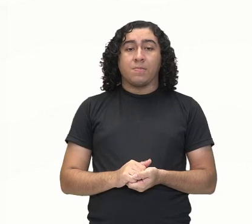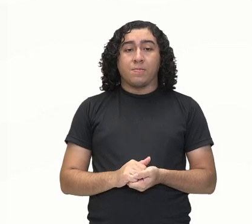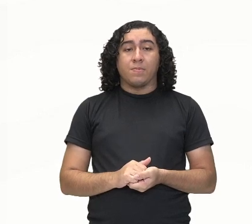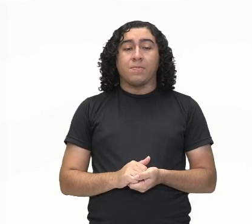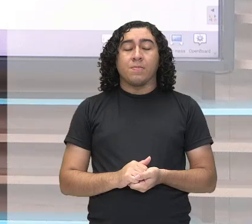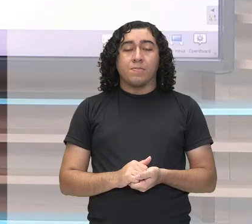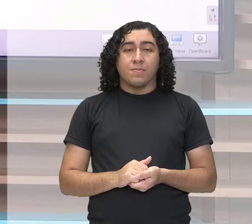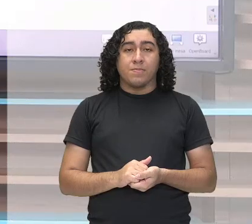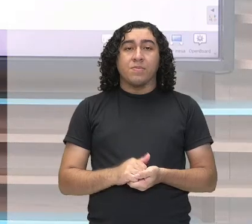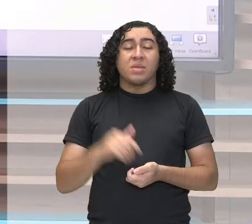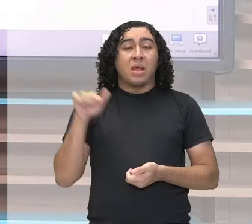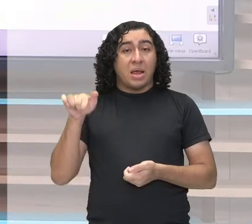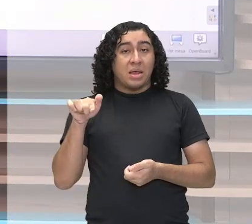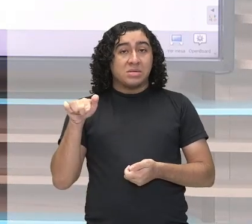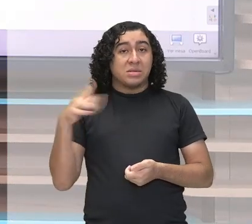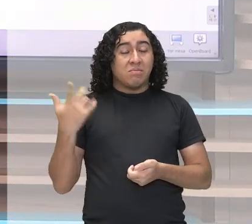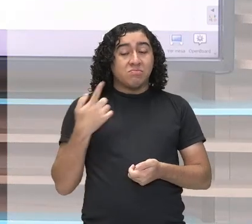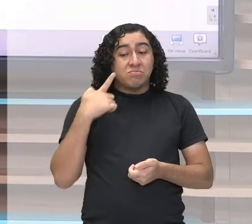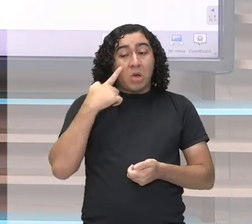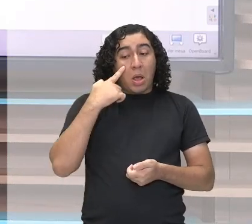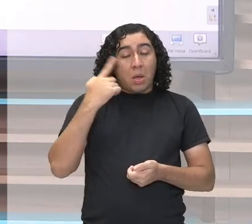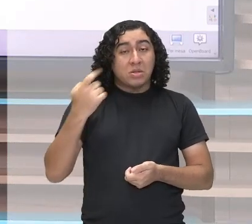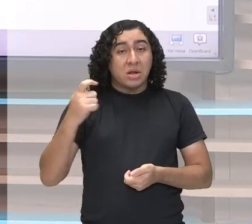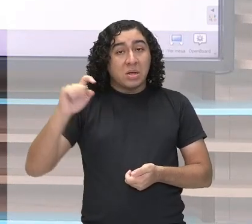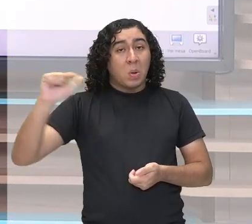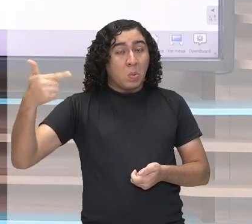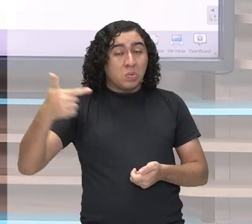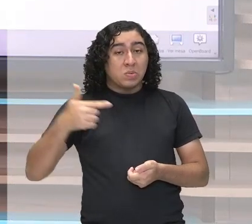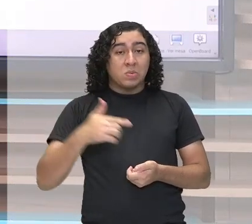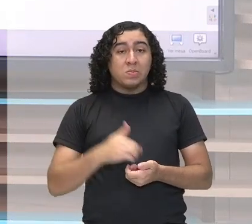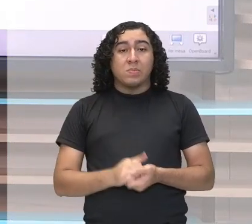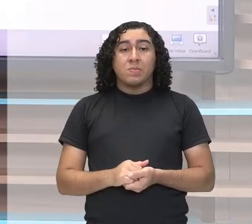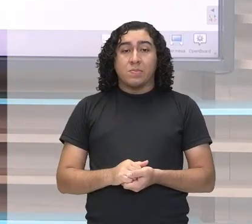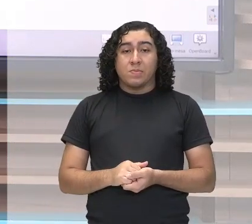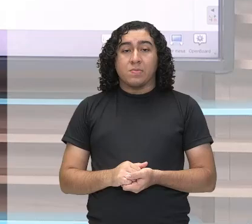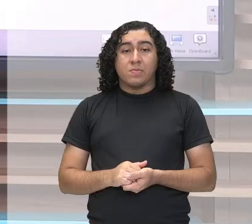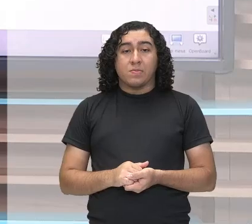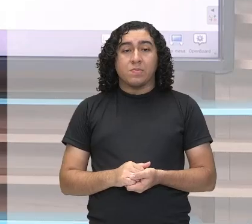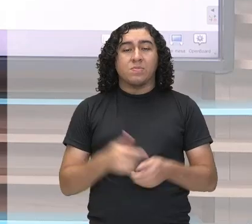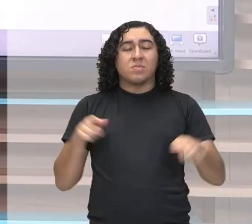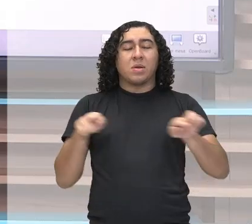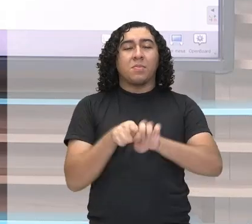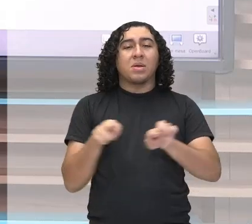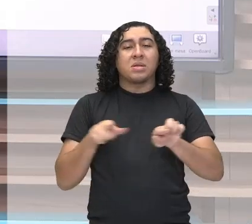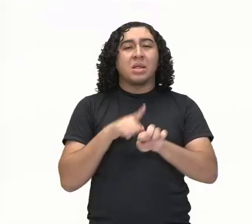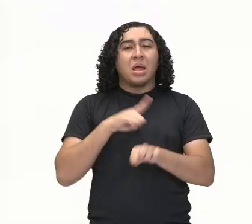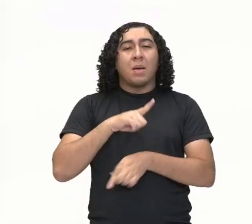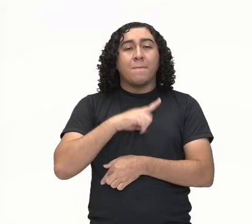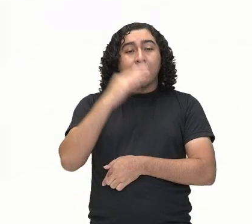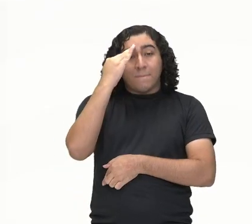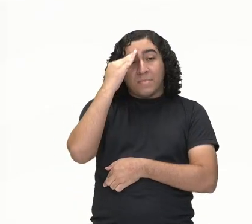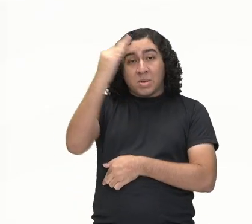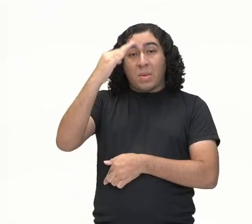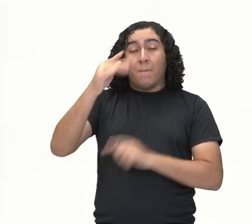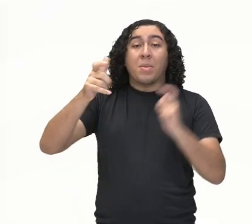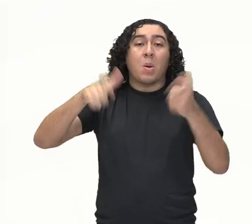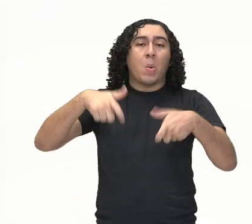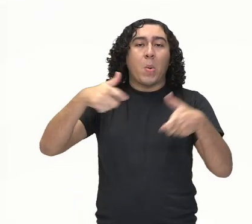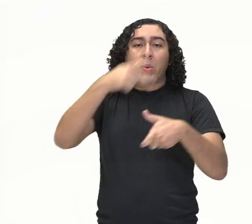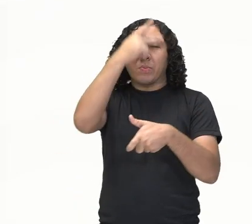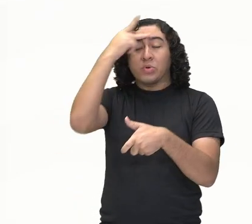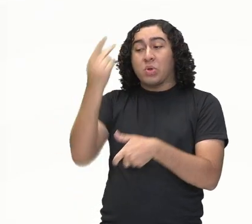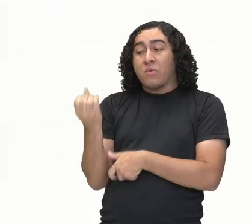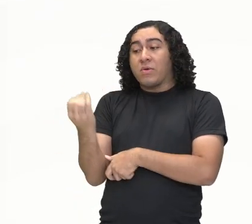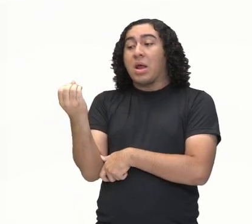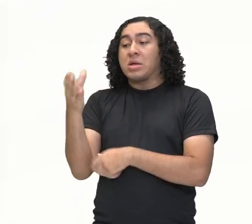como fatores repulsivos, tá bom? E aí nós temos os principais destinos, né? Eu coloquei alguns deles